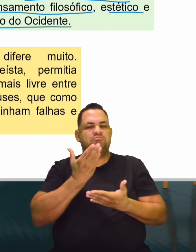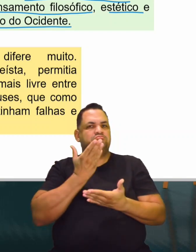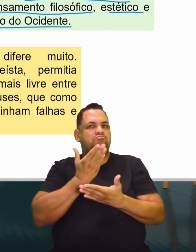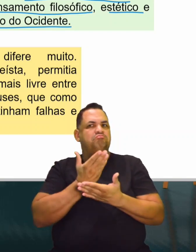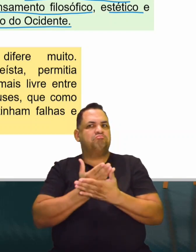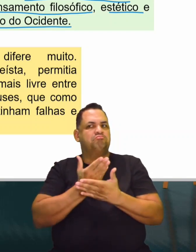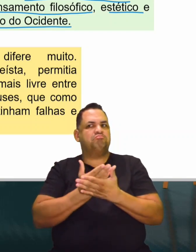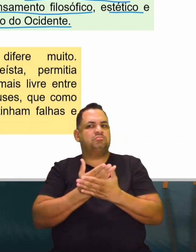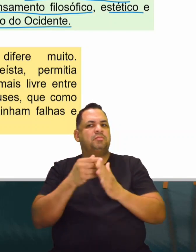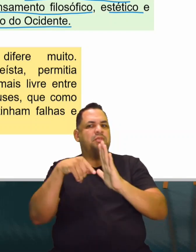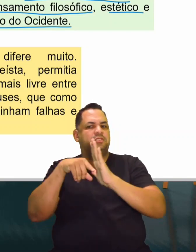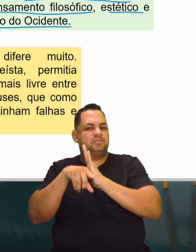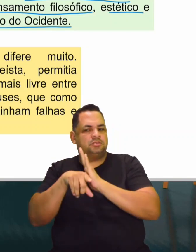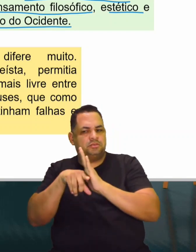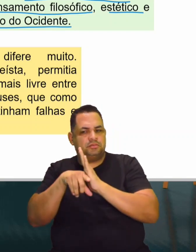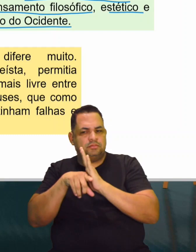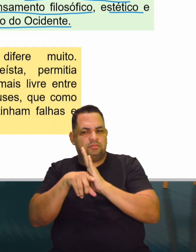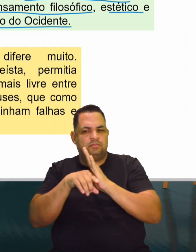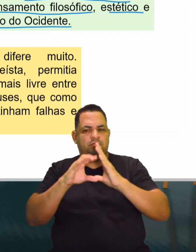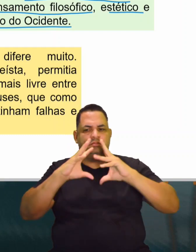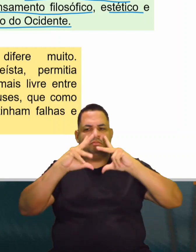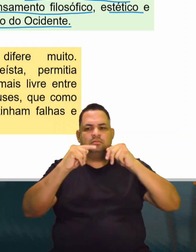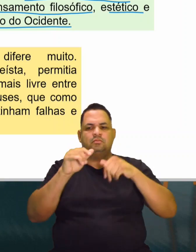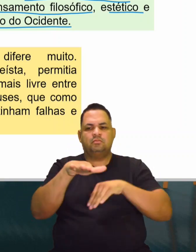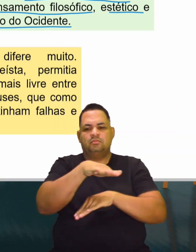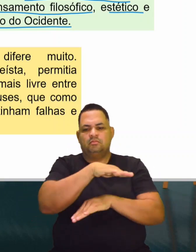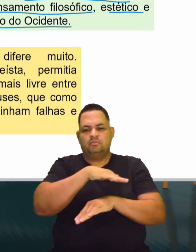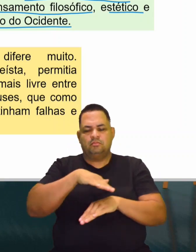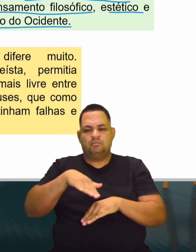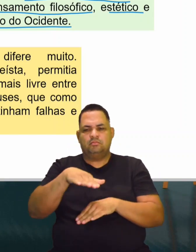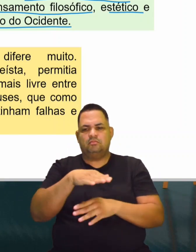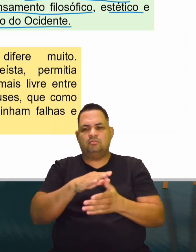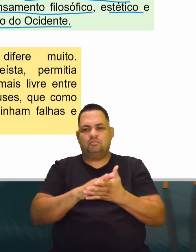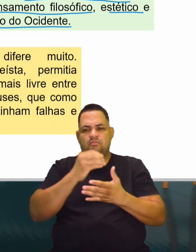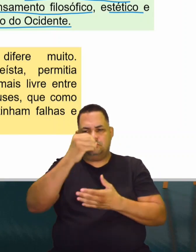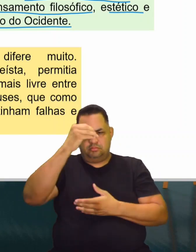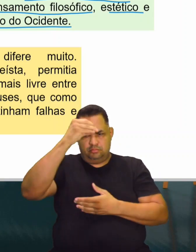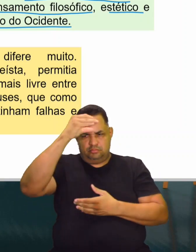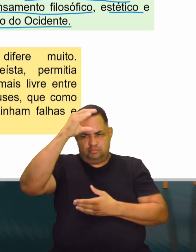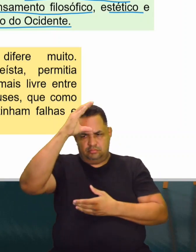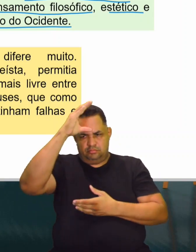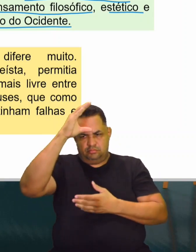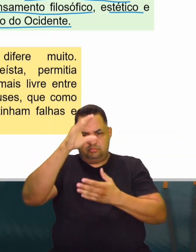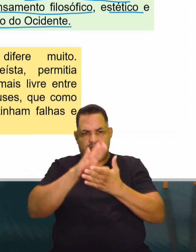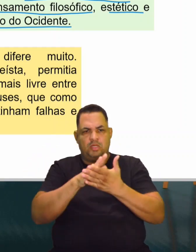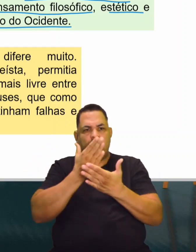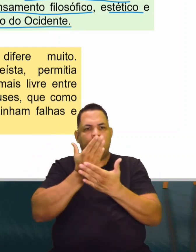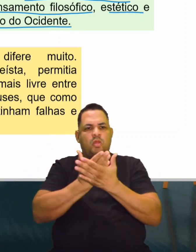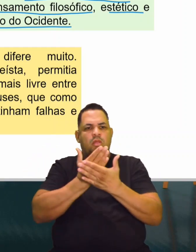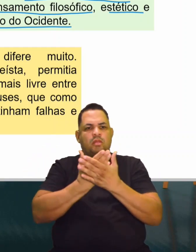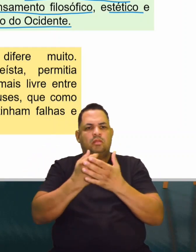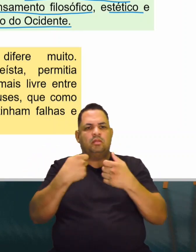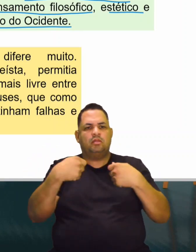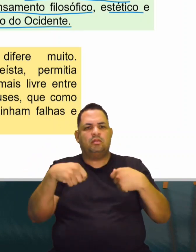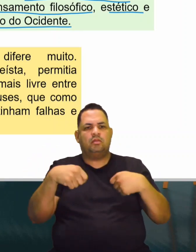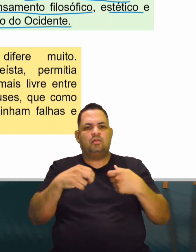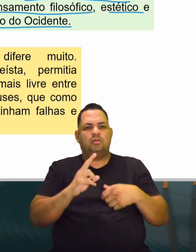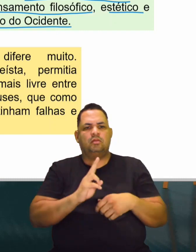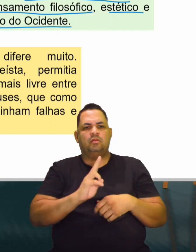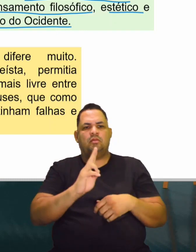toda a área de conhecimento que nós damos início, né, a algum estudo, precisamos